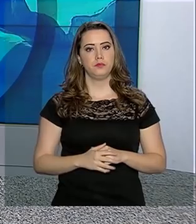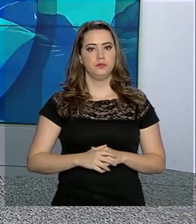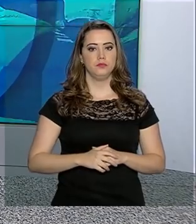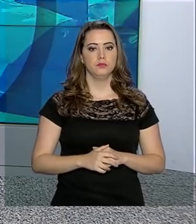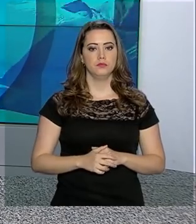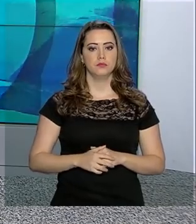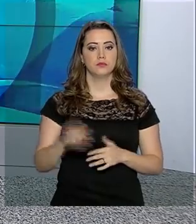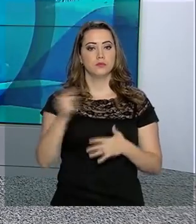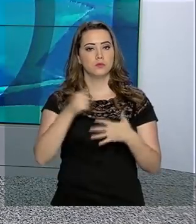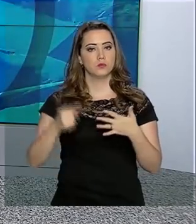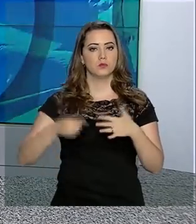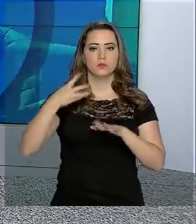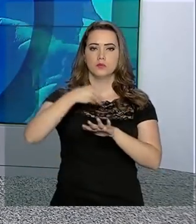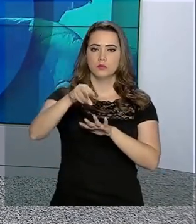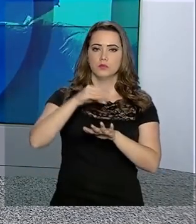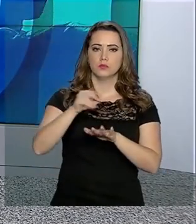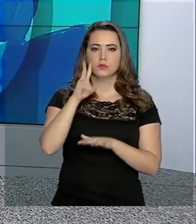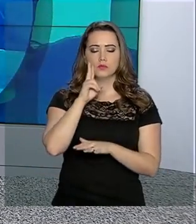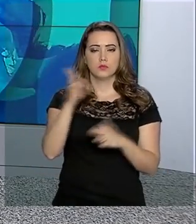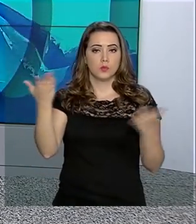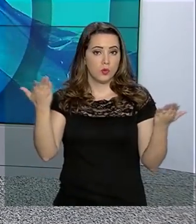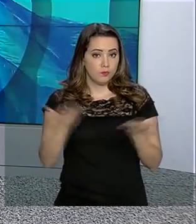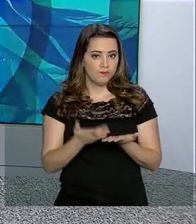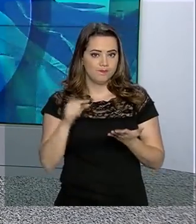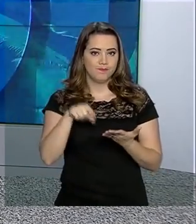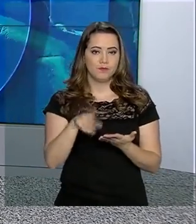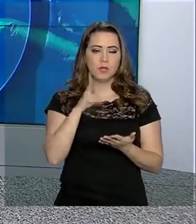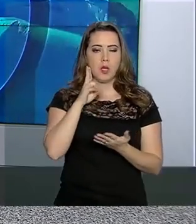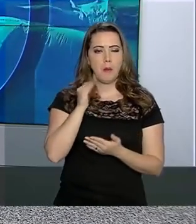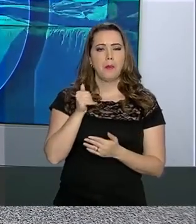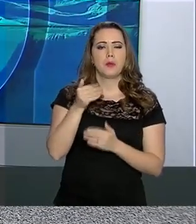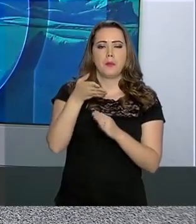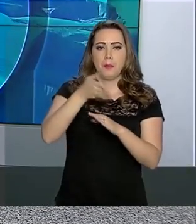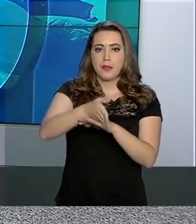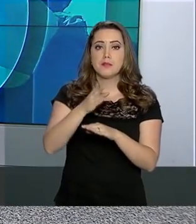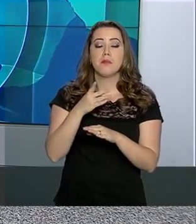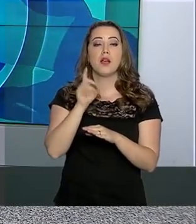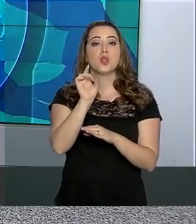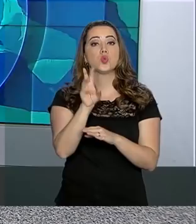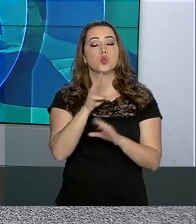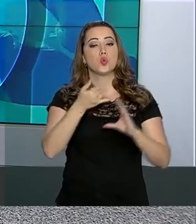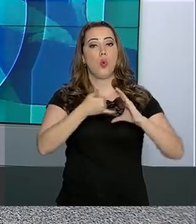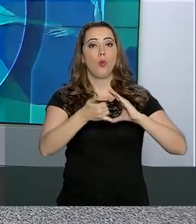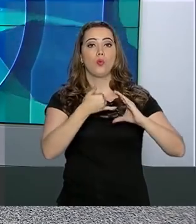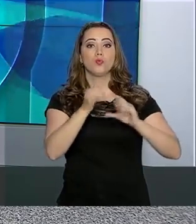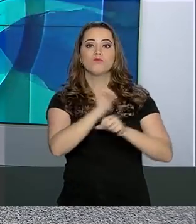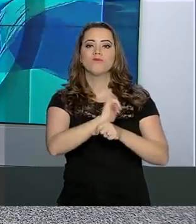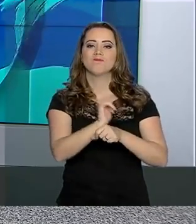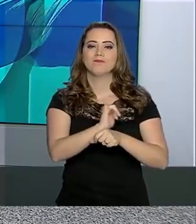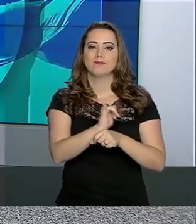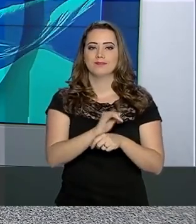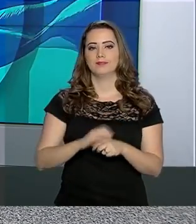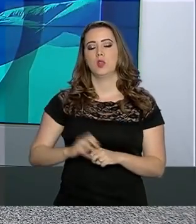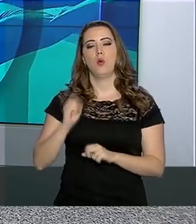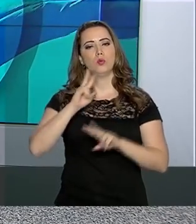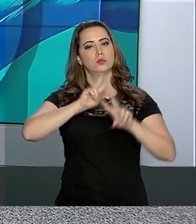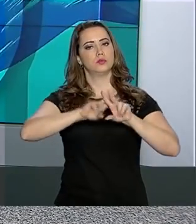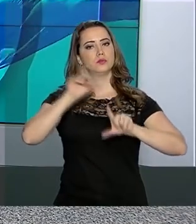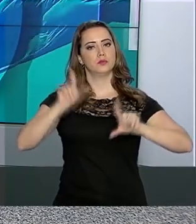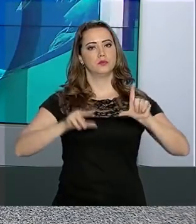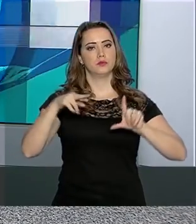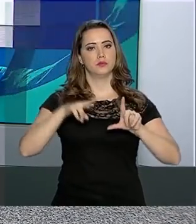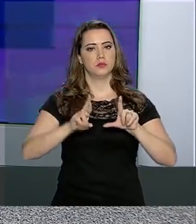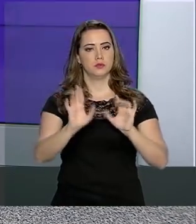Essas e outras notícias você acompanha agora e para participar basta acessar o Bate-Papo ao vivo no Youtube ou usar